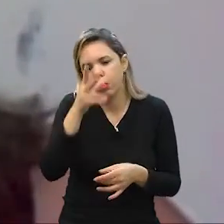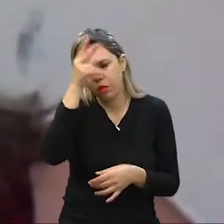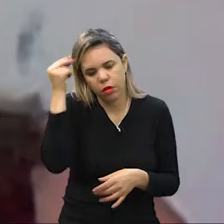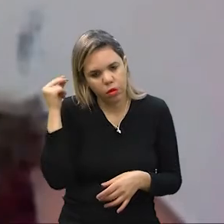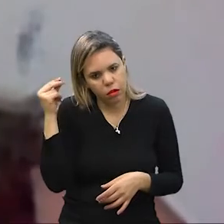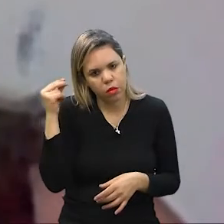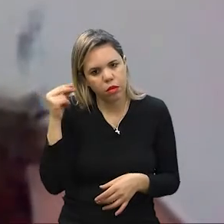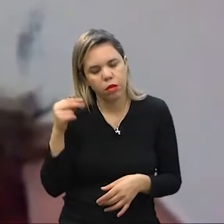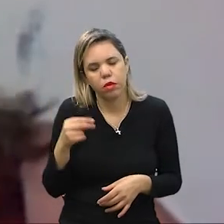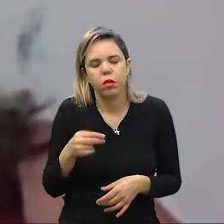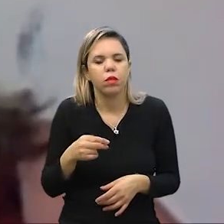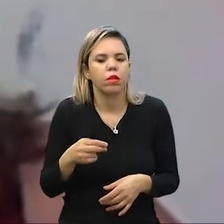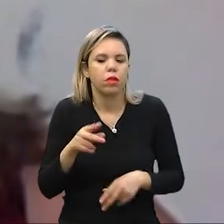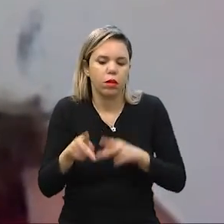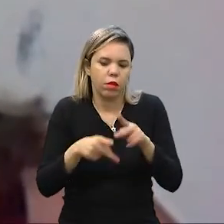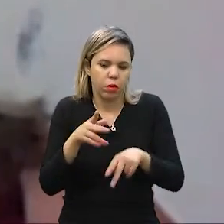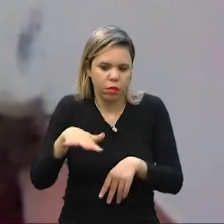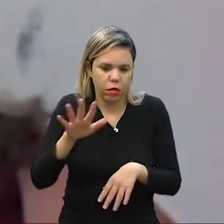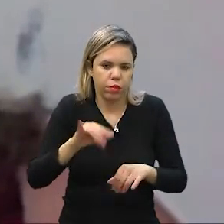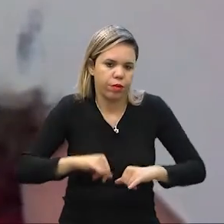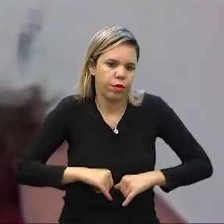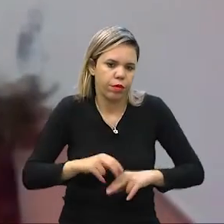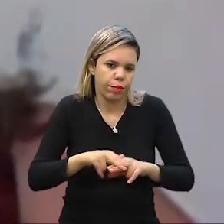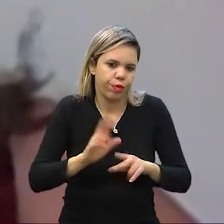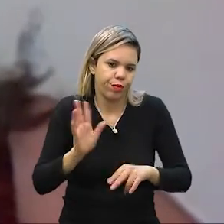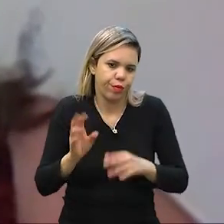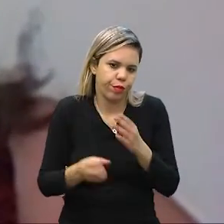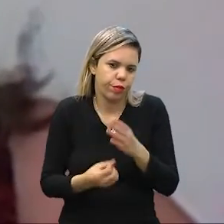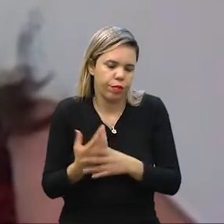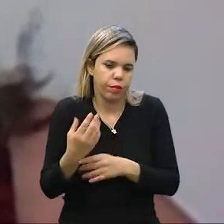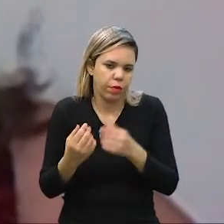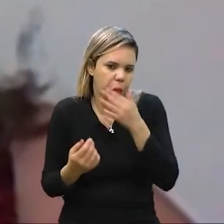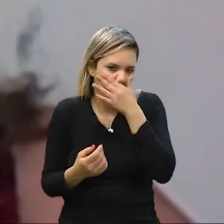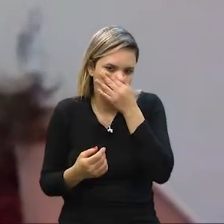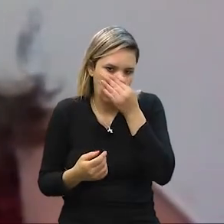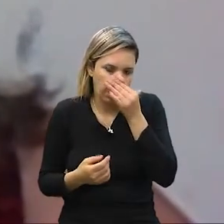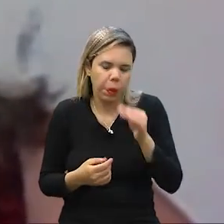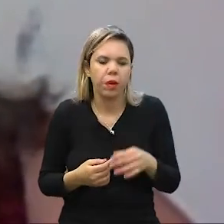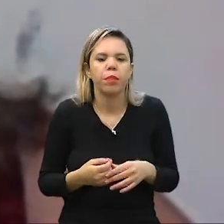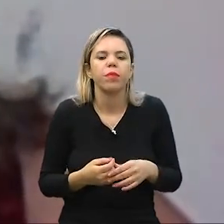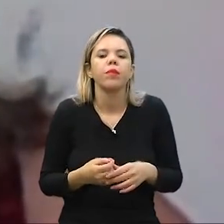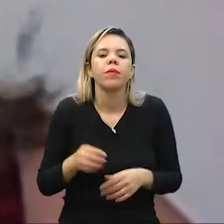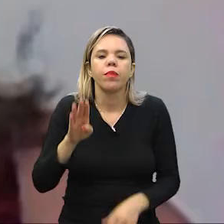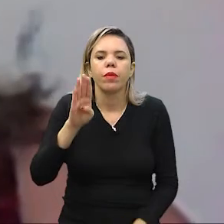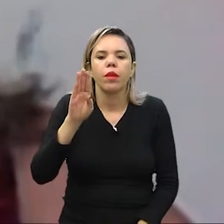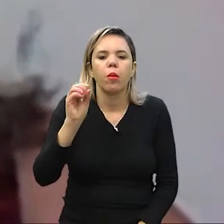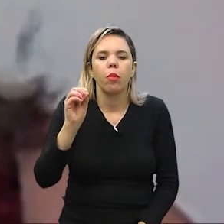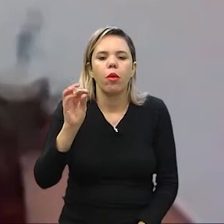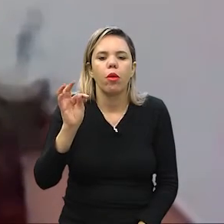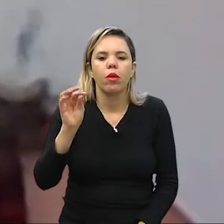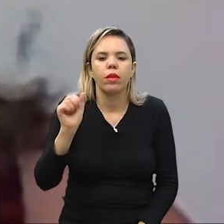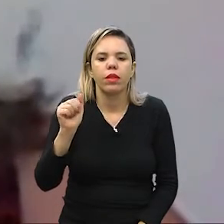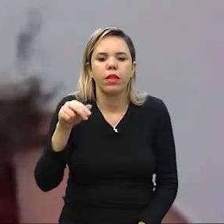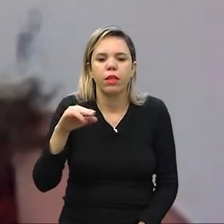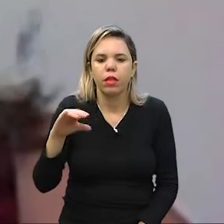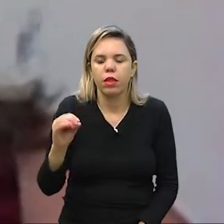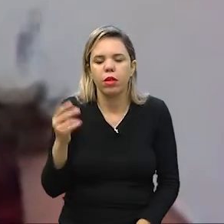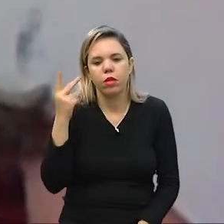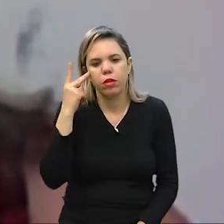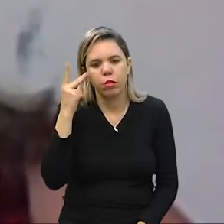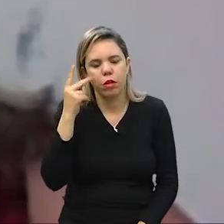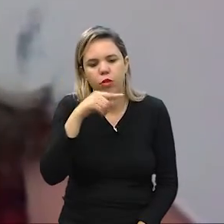pagar por isso. Isso já está acontecendo com o Jardim Botânico de São Paulo,